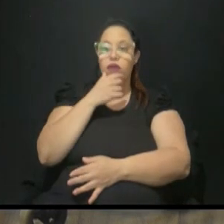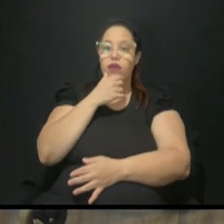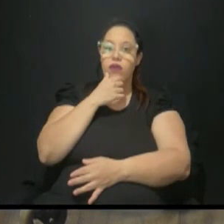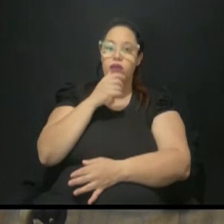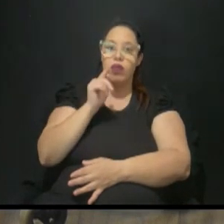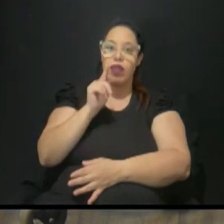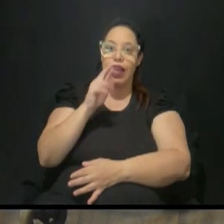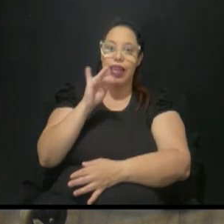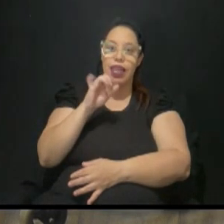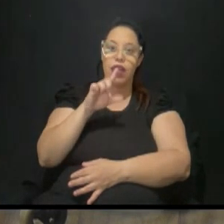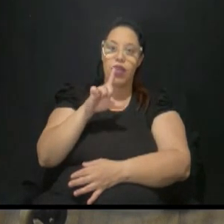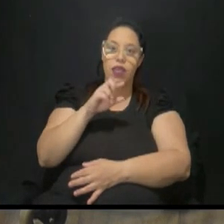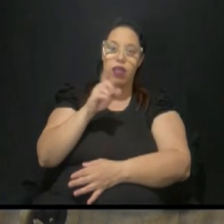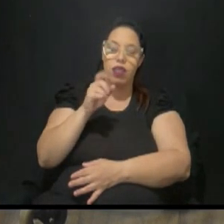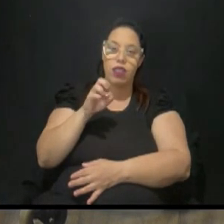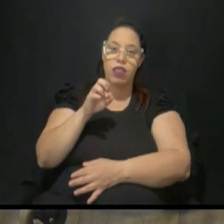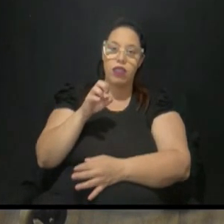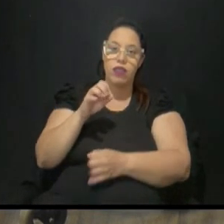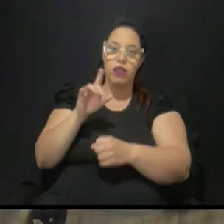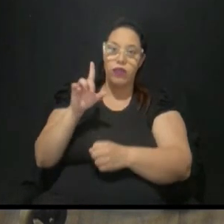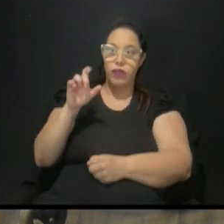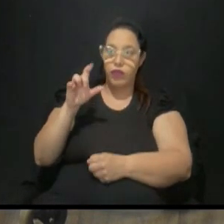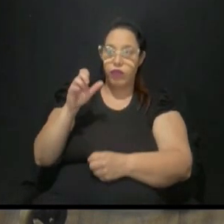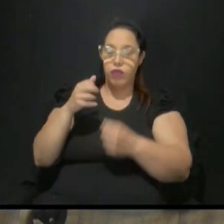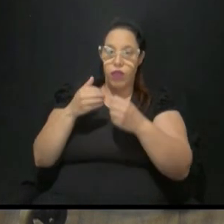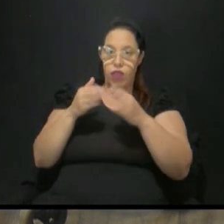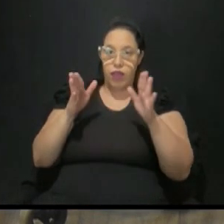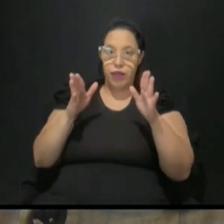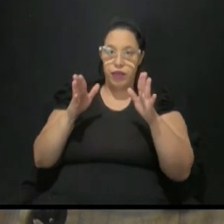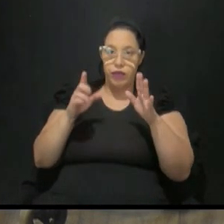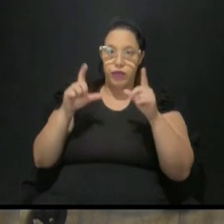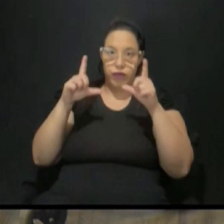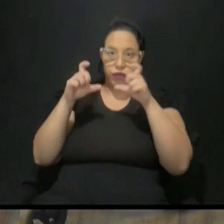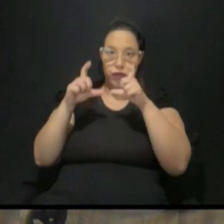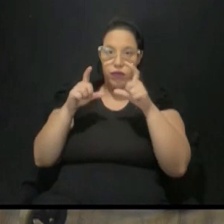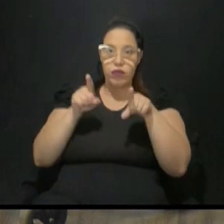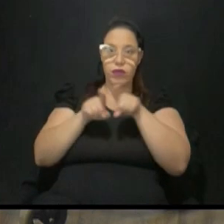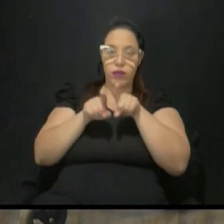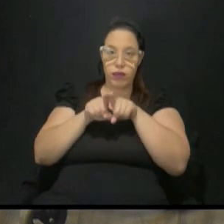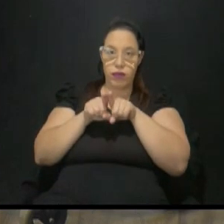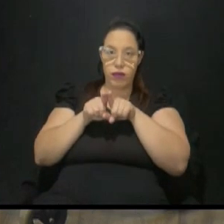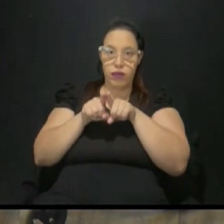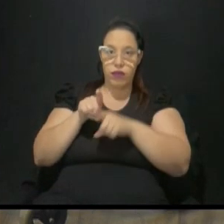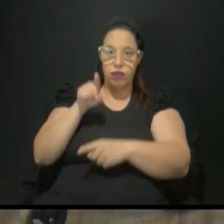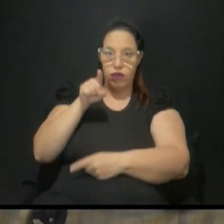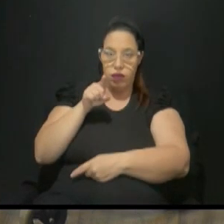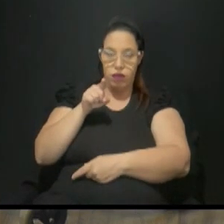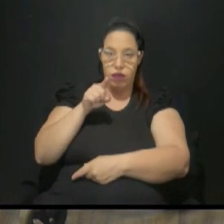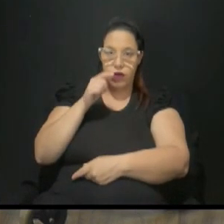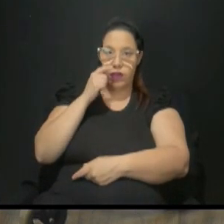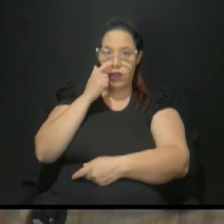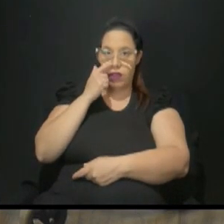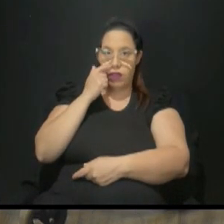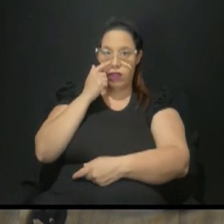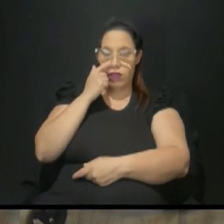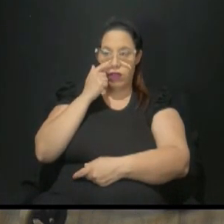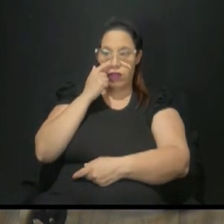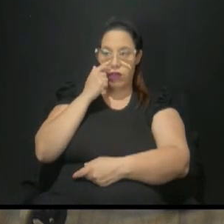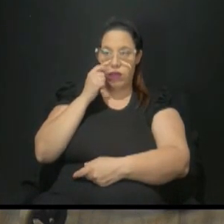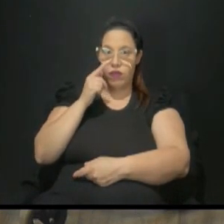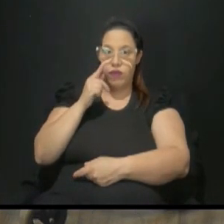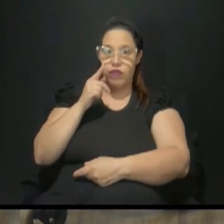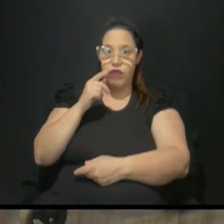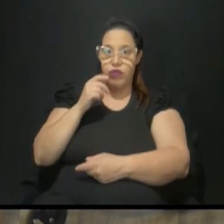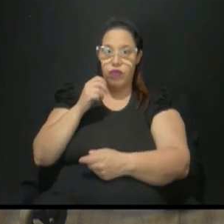com o Instagram dele aberto, tem algumas fotos também dele nessa prova, quer dizer, nessa prova